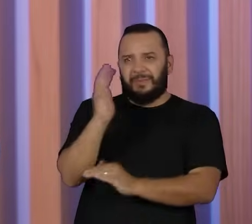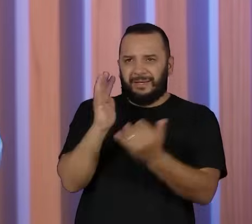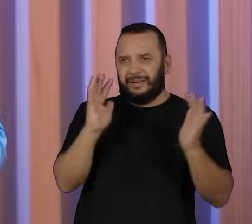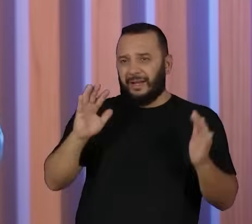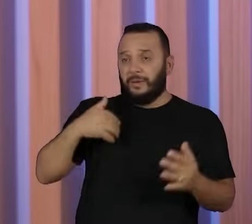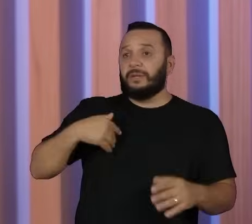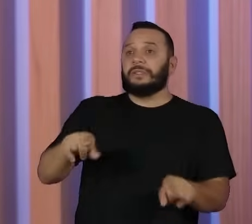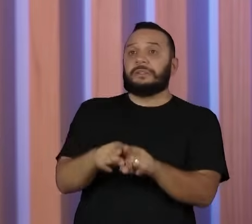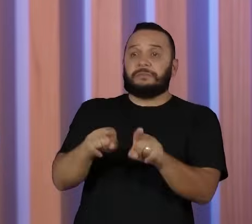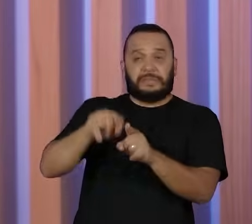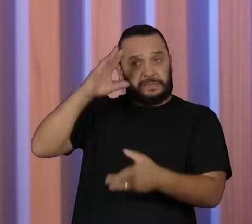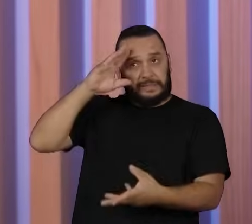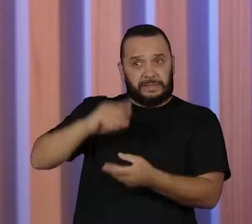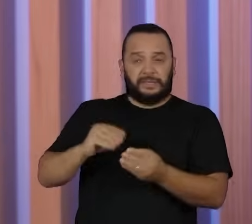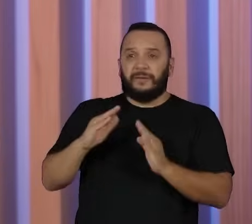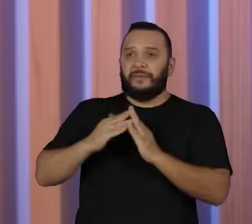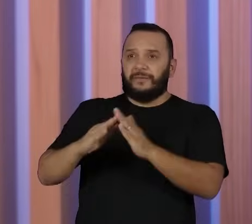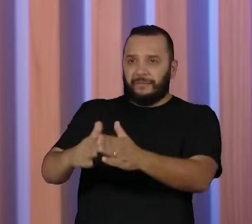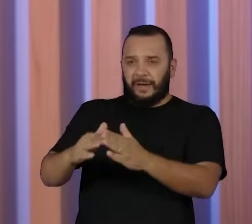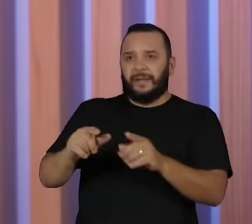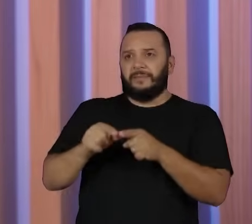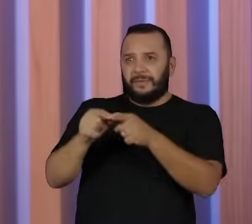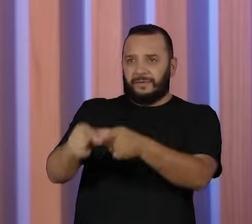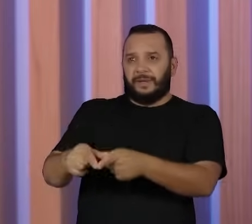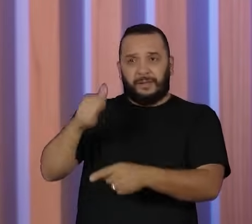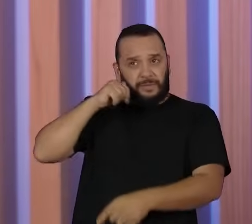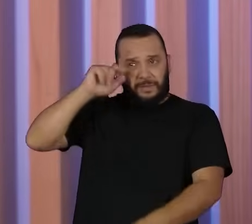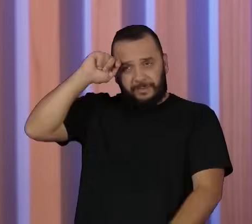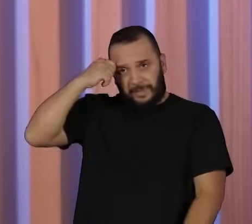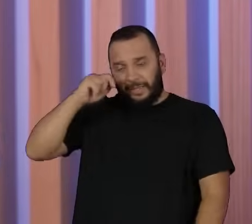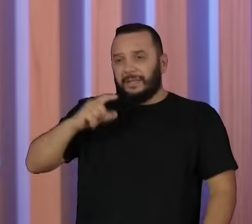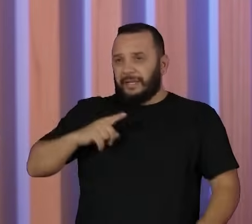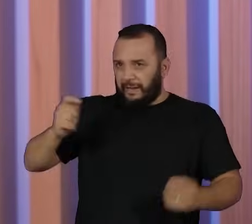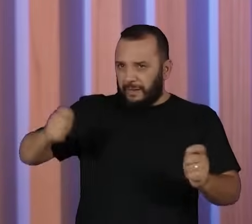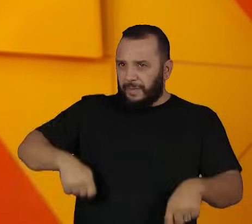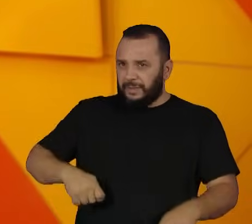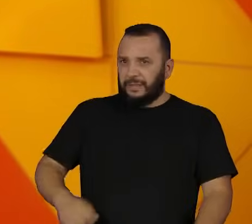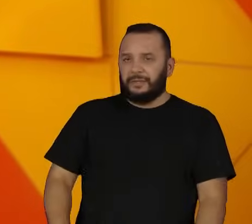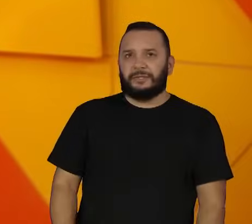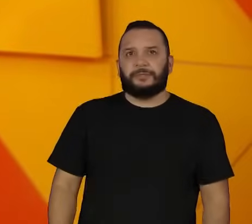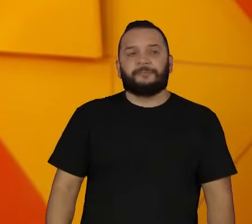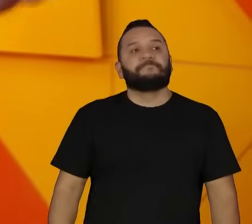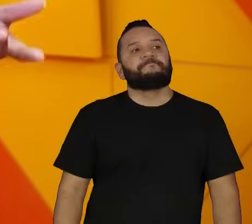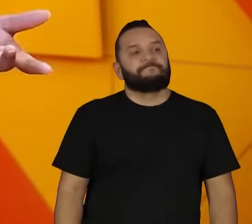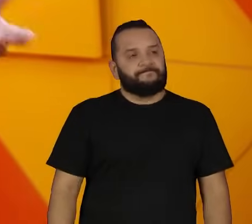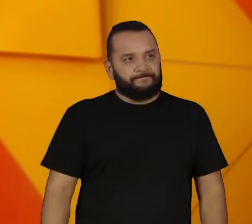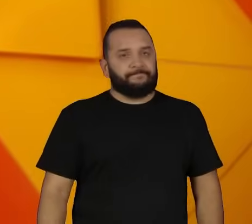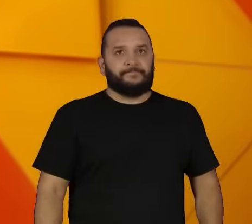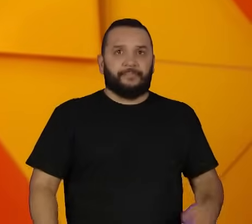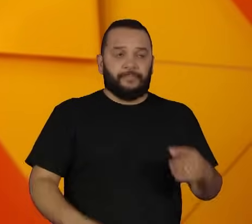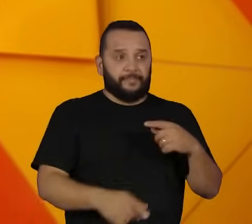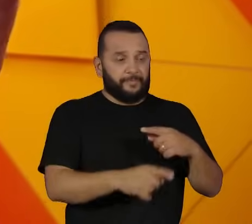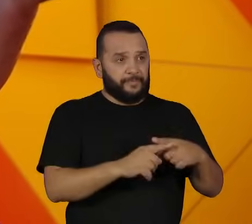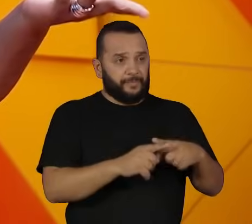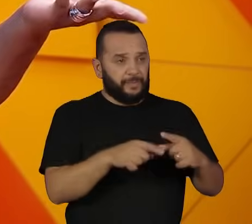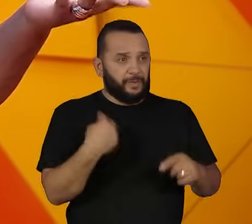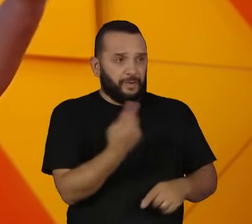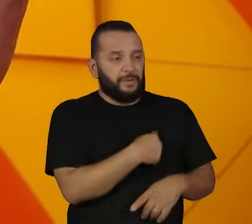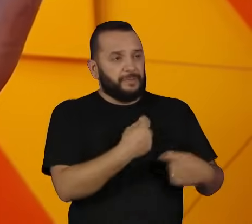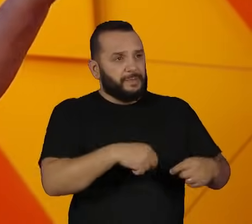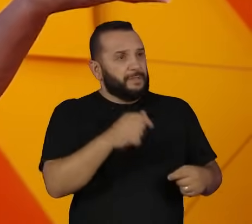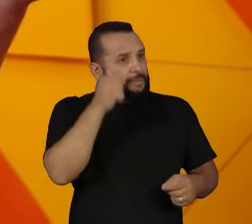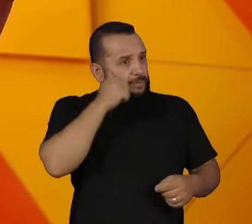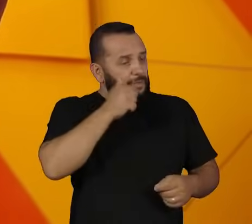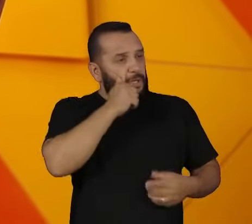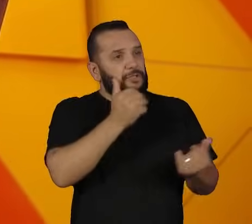favela, que a periferia, que as pessoas pretas, que as mulheres têm potência e que já estão realizando. Né? E eu digo mais, porque a gente também precisa dessas mulheres jovens e